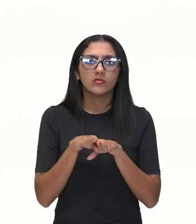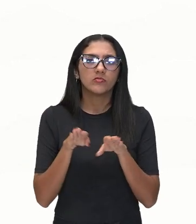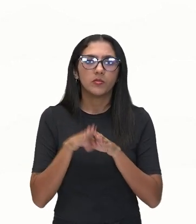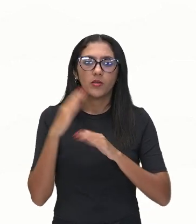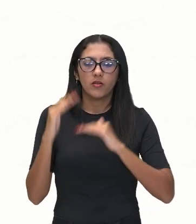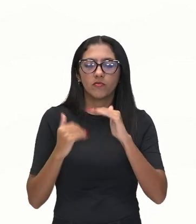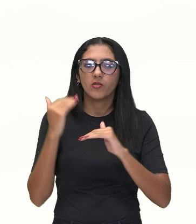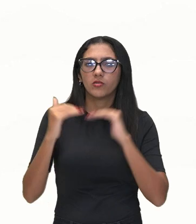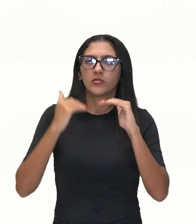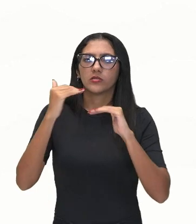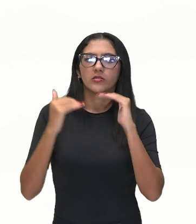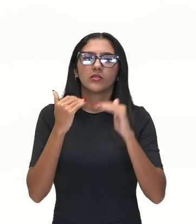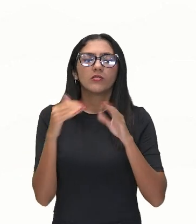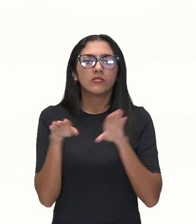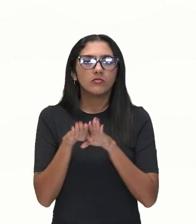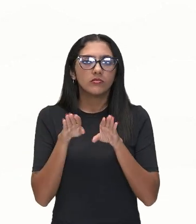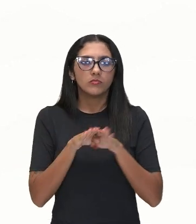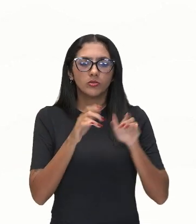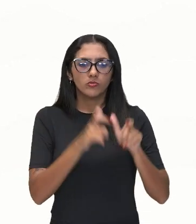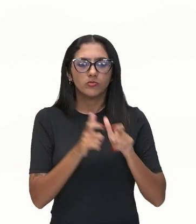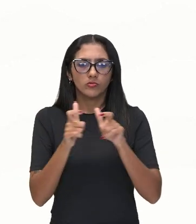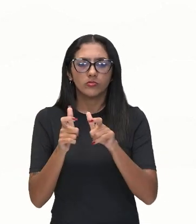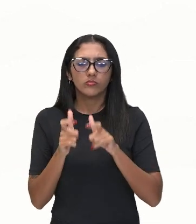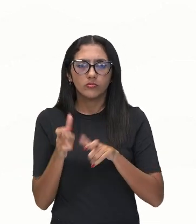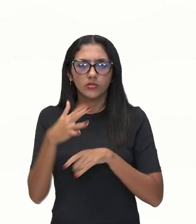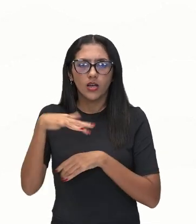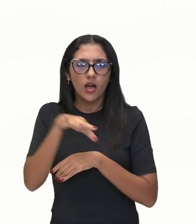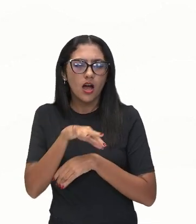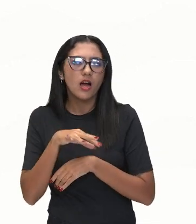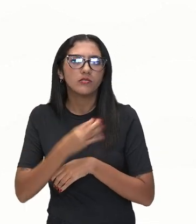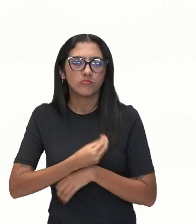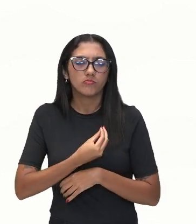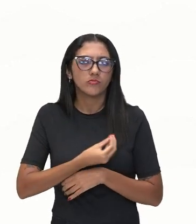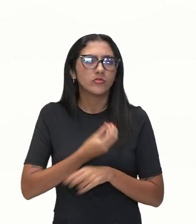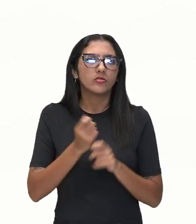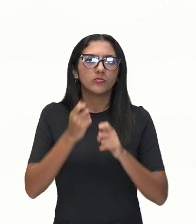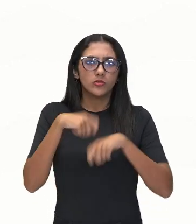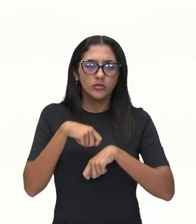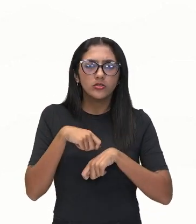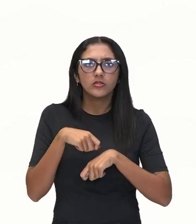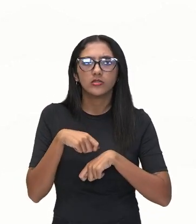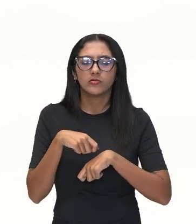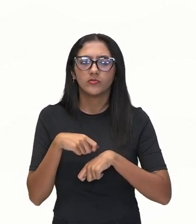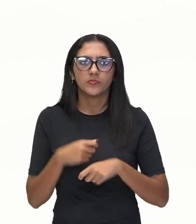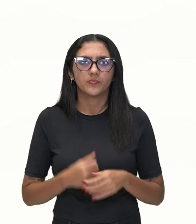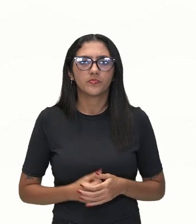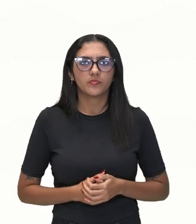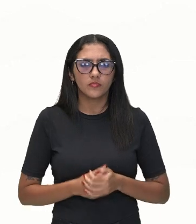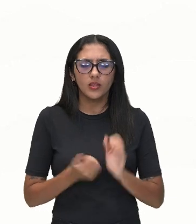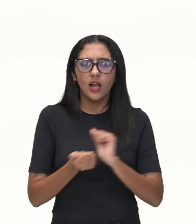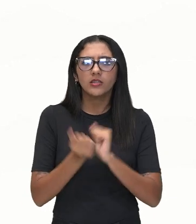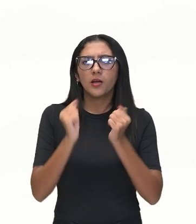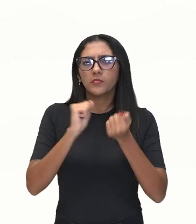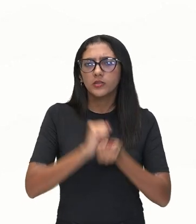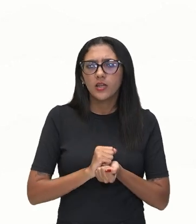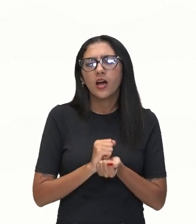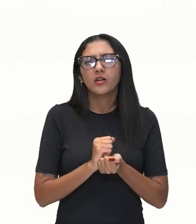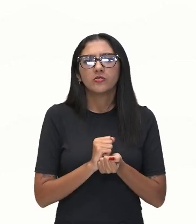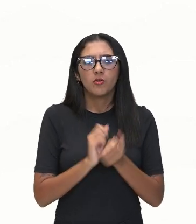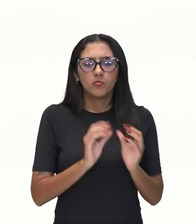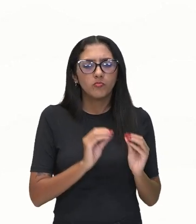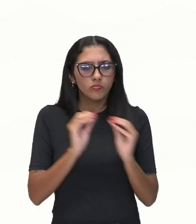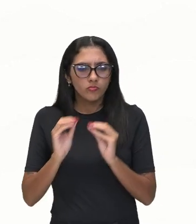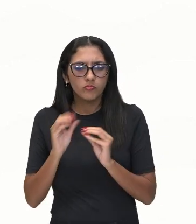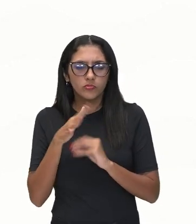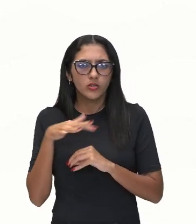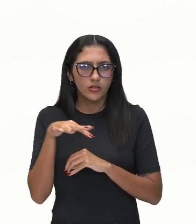e ocupassem, né, a superfície da Terra, fossem então se adaptando melhor a esse